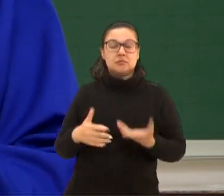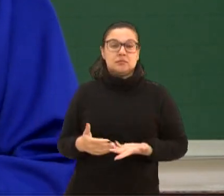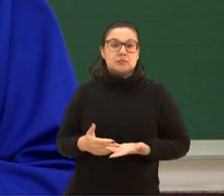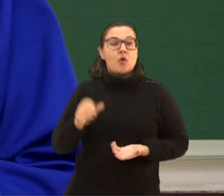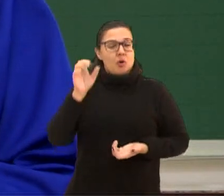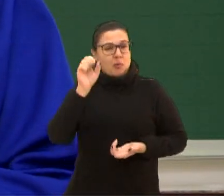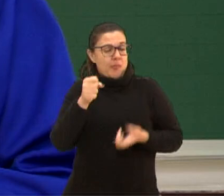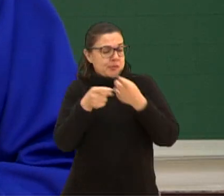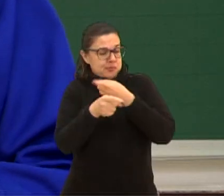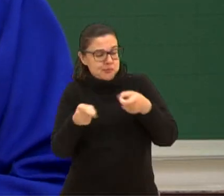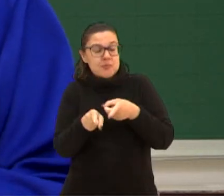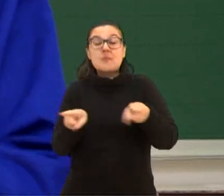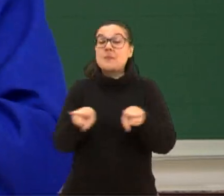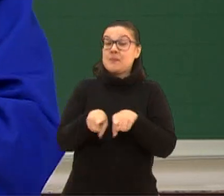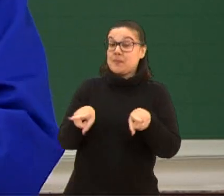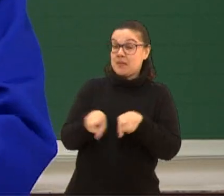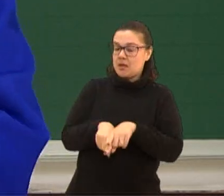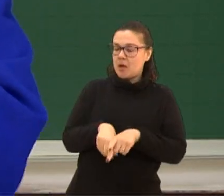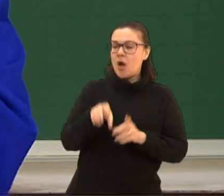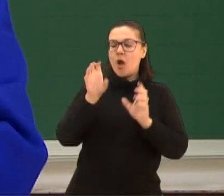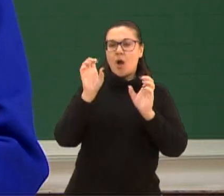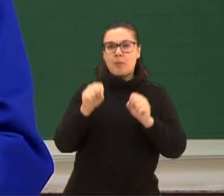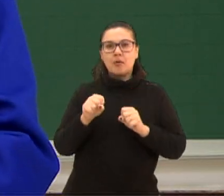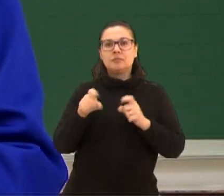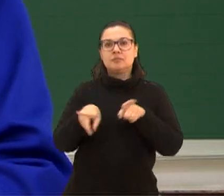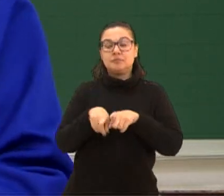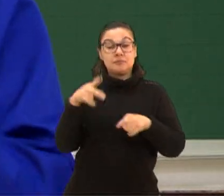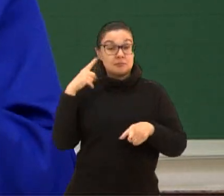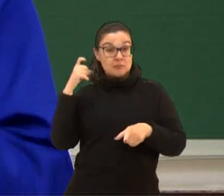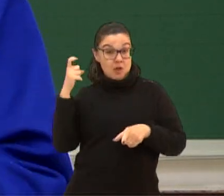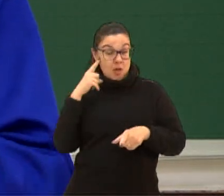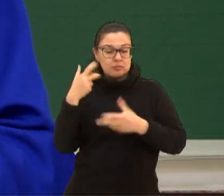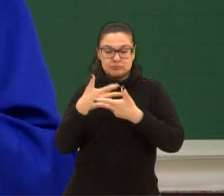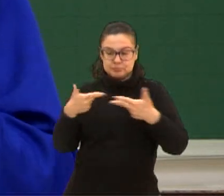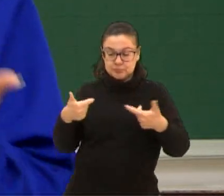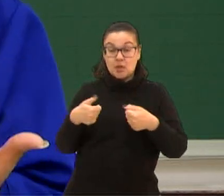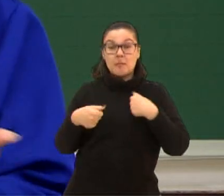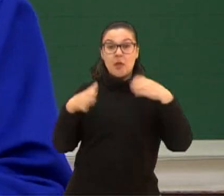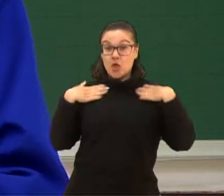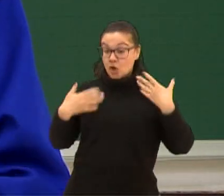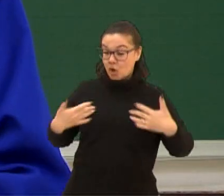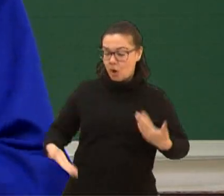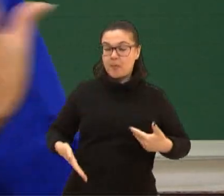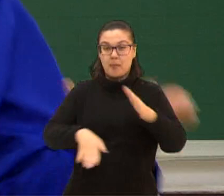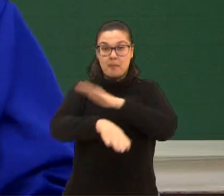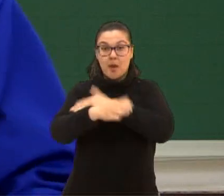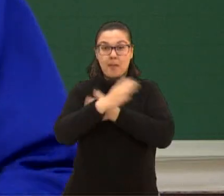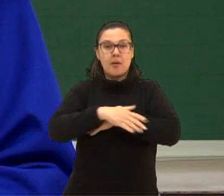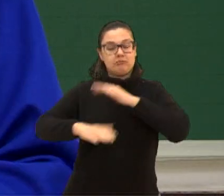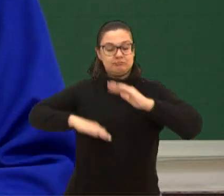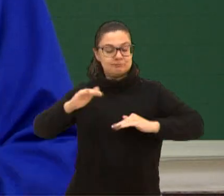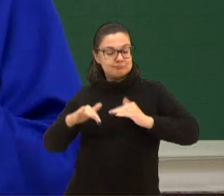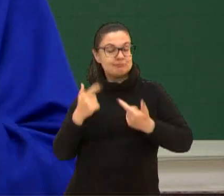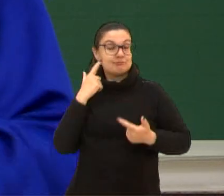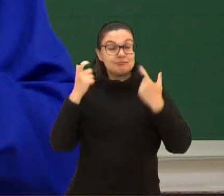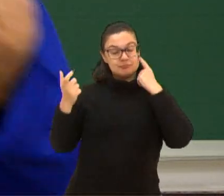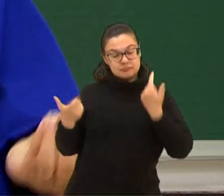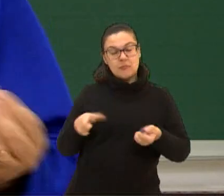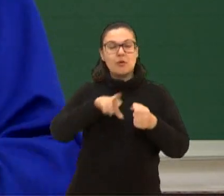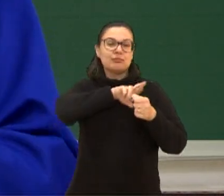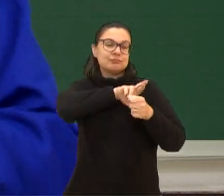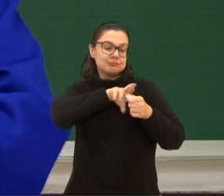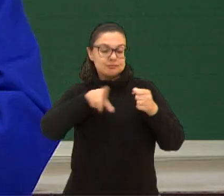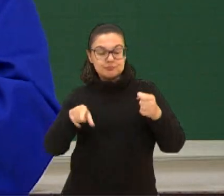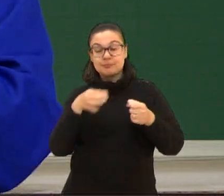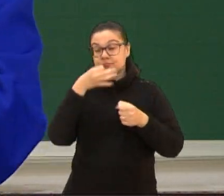através de músicas, né? Pode ser através de sons mecânicos, pode ser sons feitos corporais, né? Com percussão. Então, várias